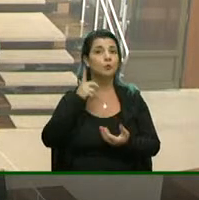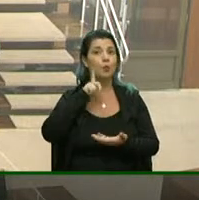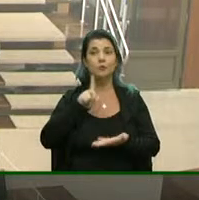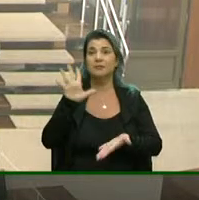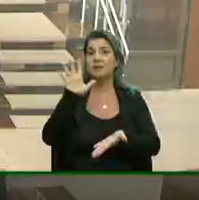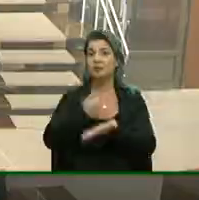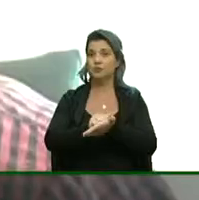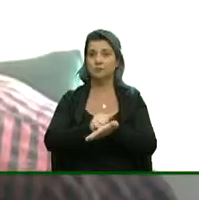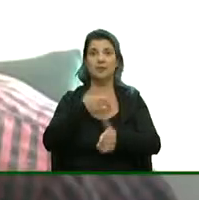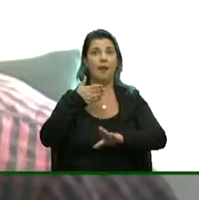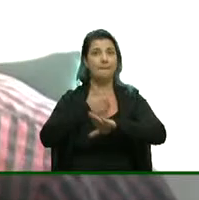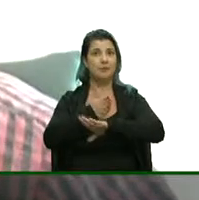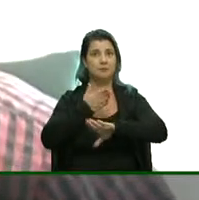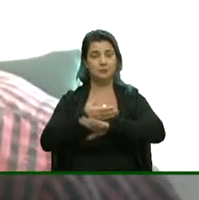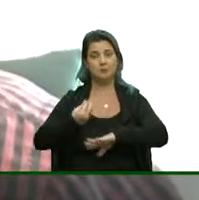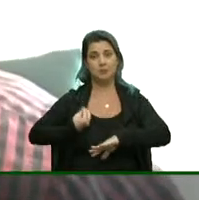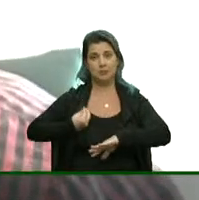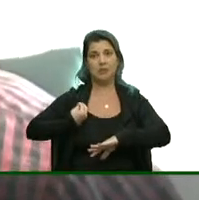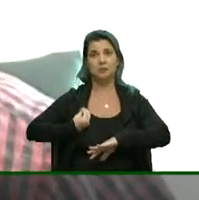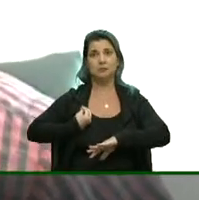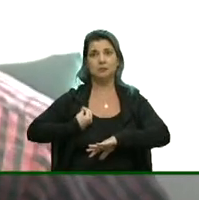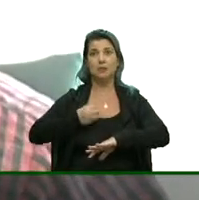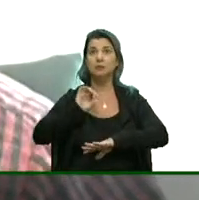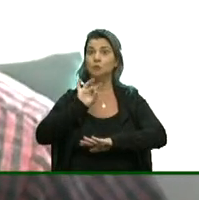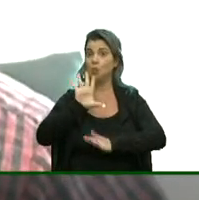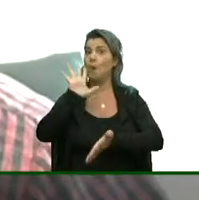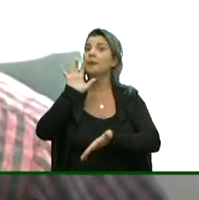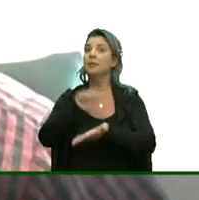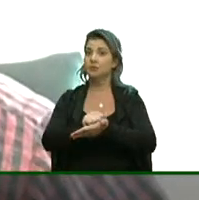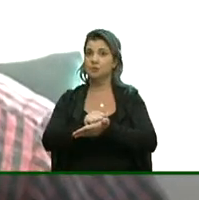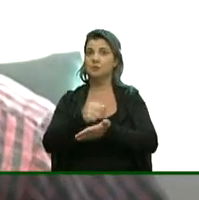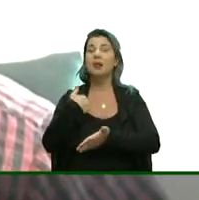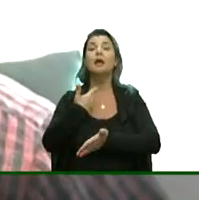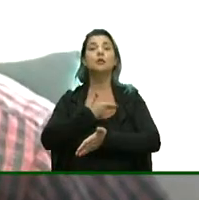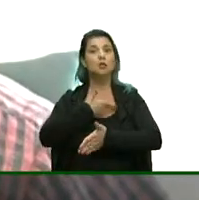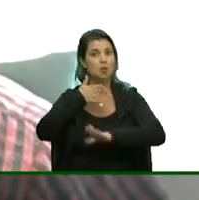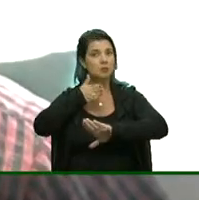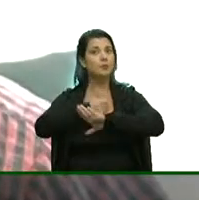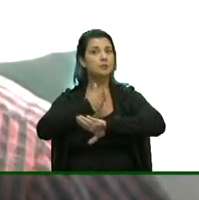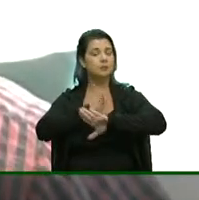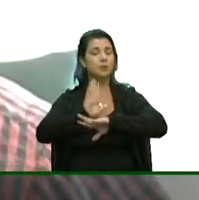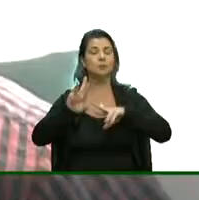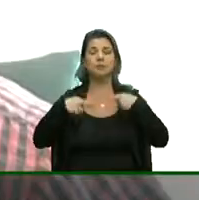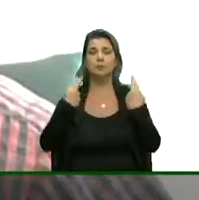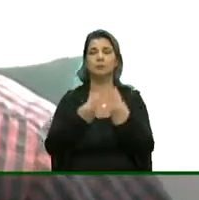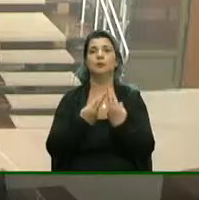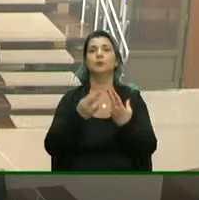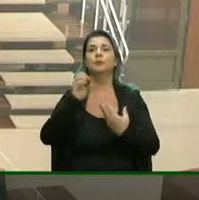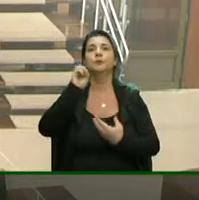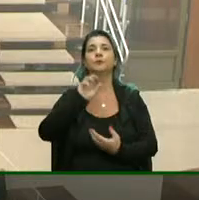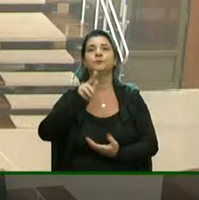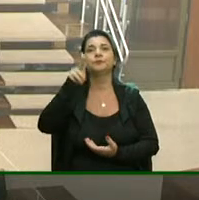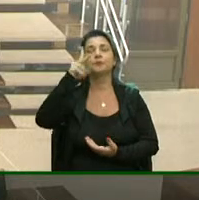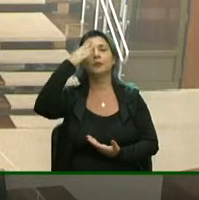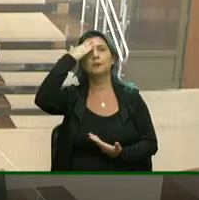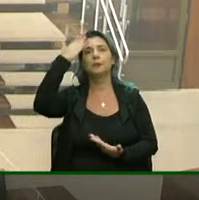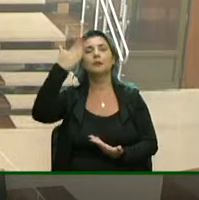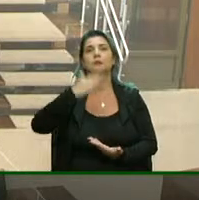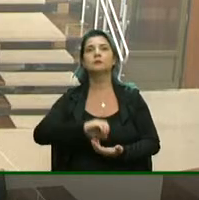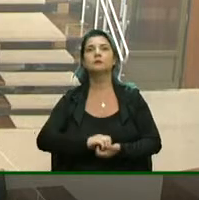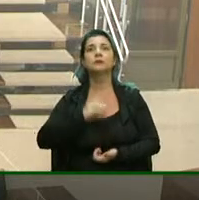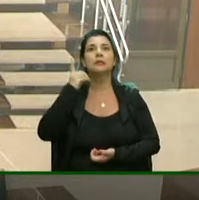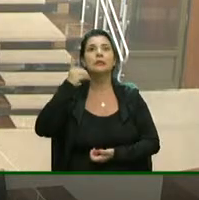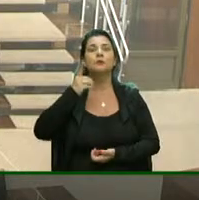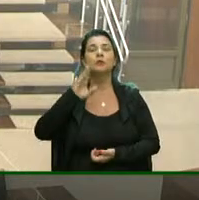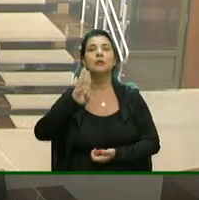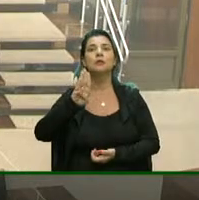antes e a gente não deu quórum, só para registrar aqui que a gente está presente na sessão. Ok, obrigado. Presidente,